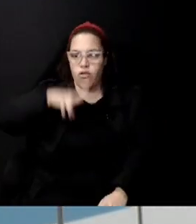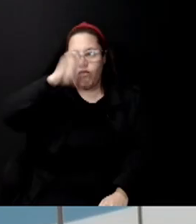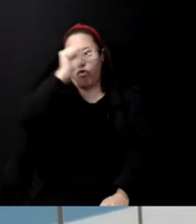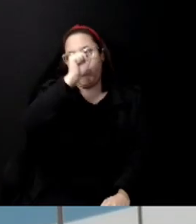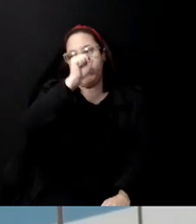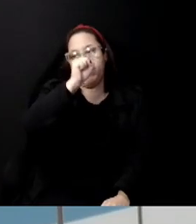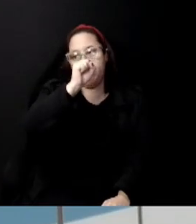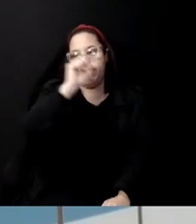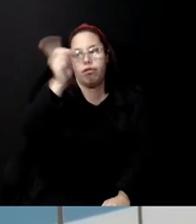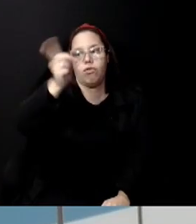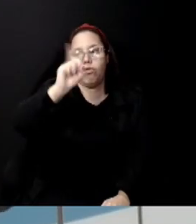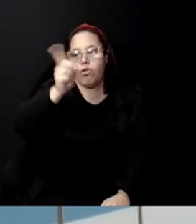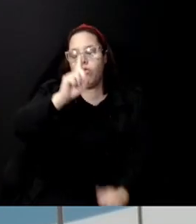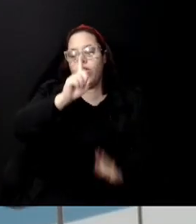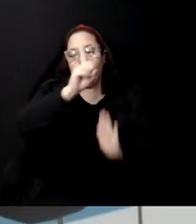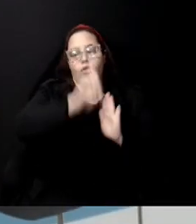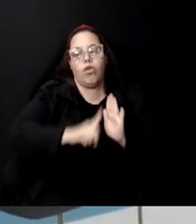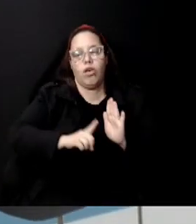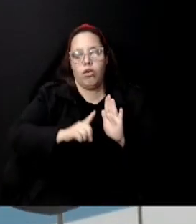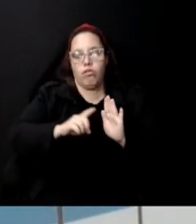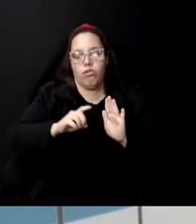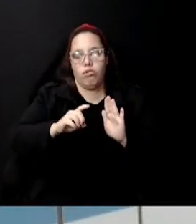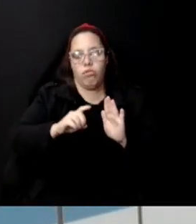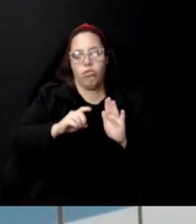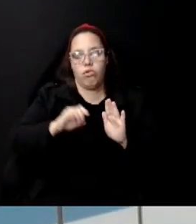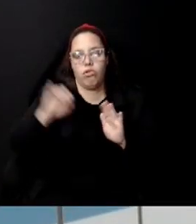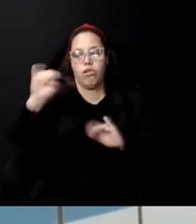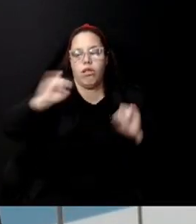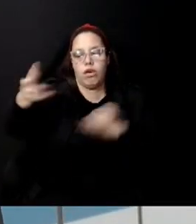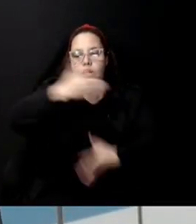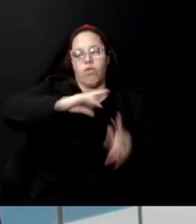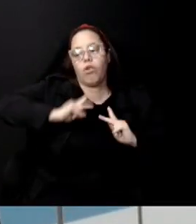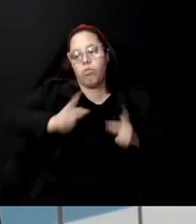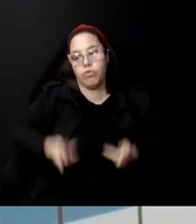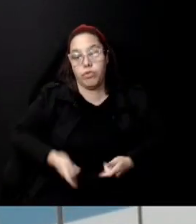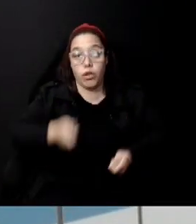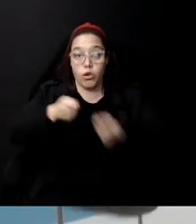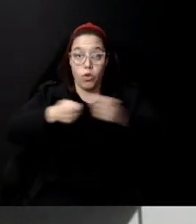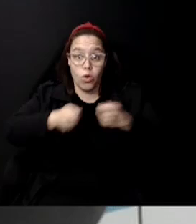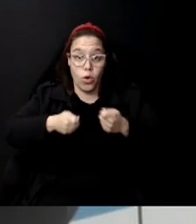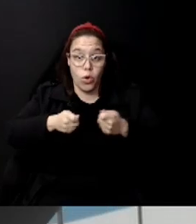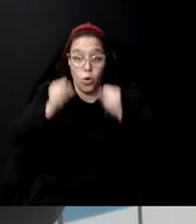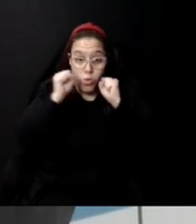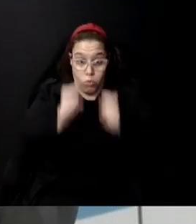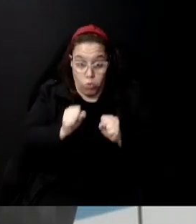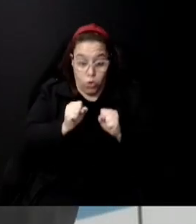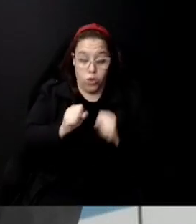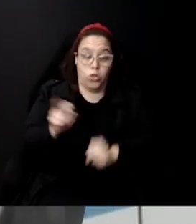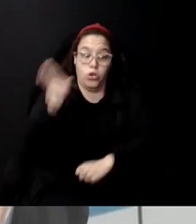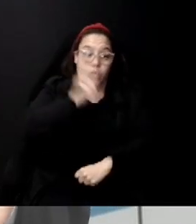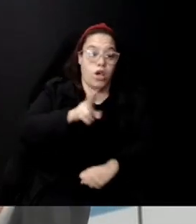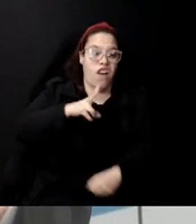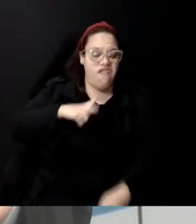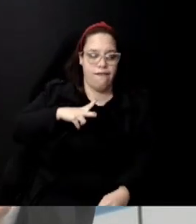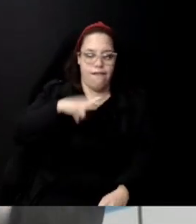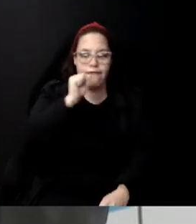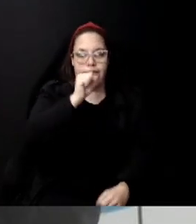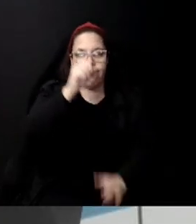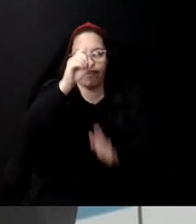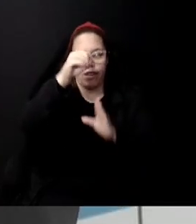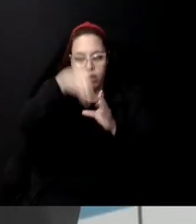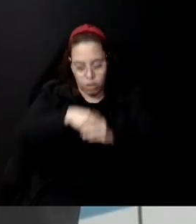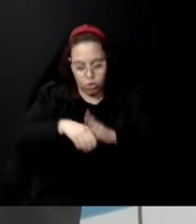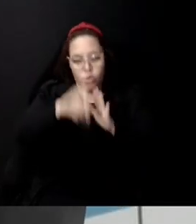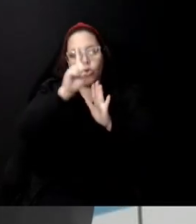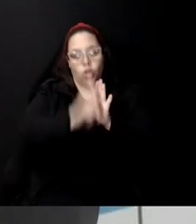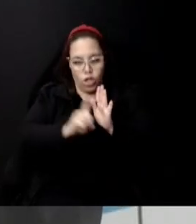internacional humanitário. Esse direito que regula a possibilidade de você usar a força está dentro do direito internacional, que é